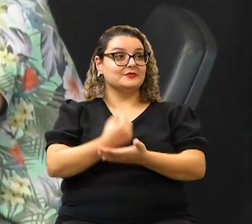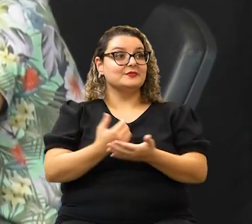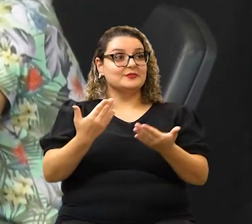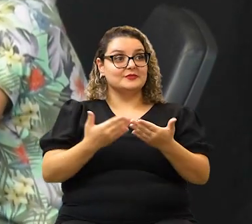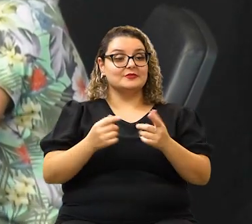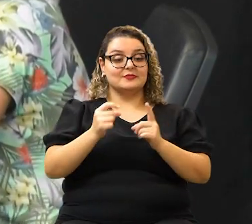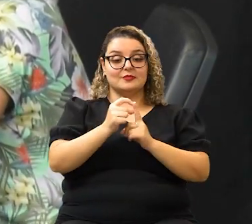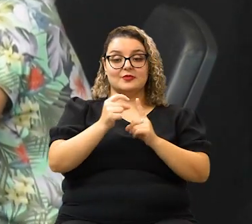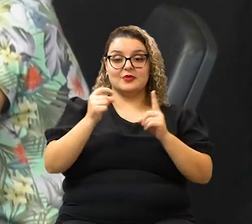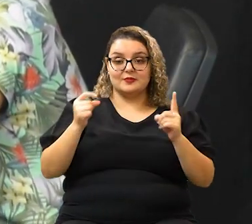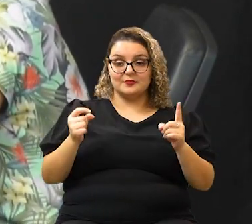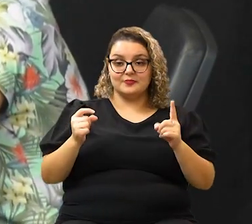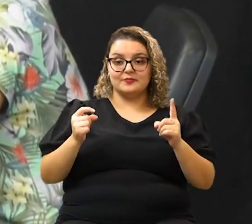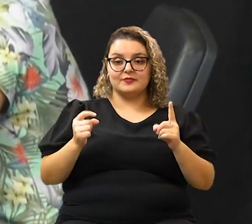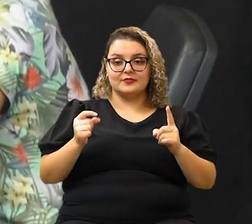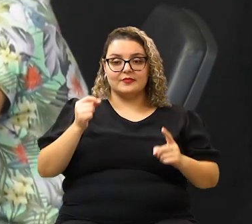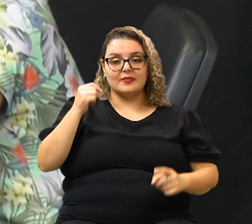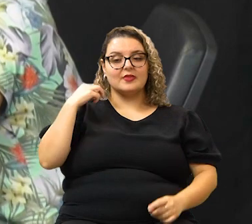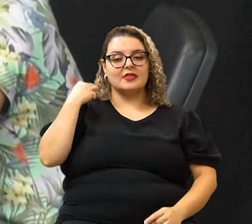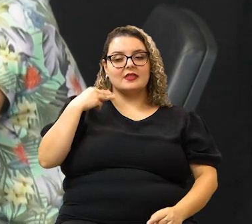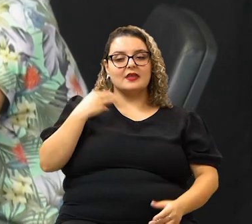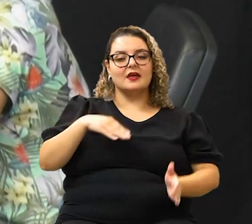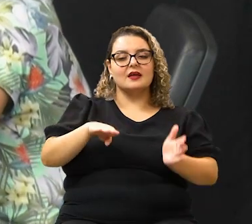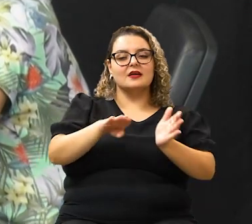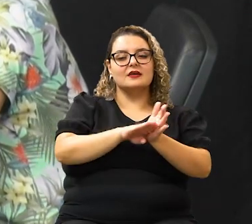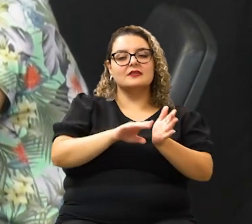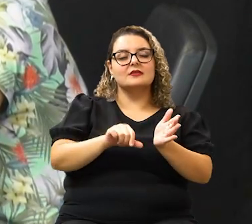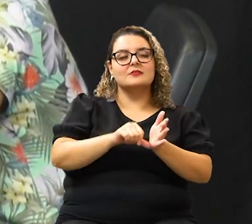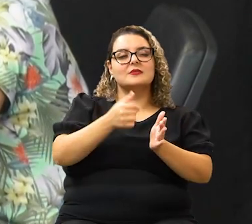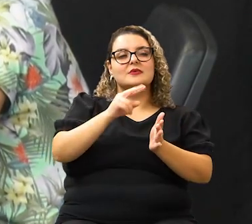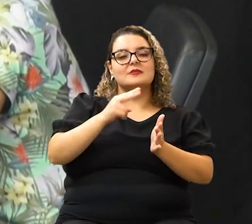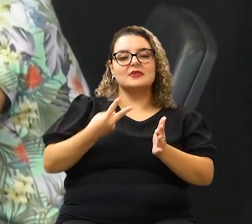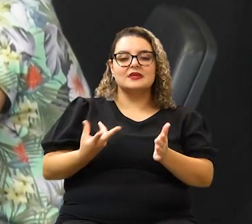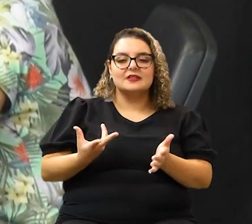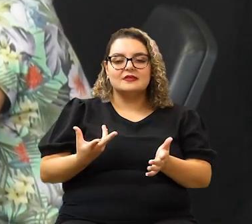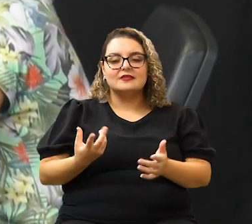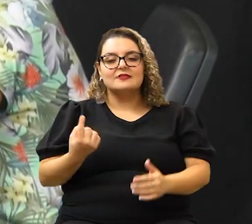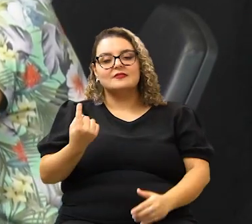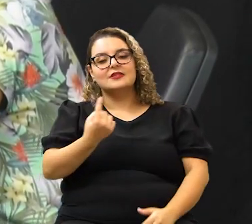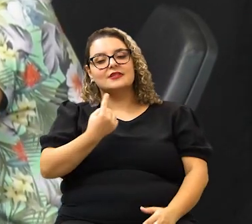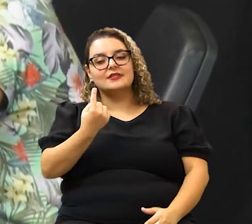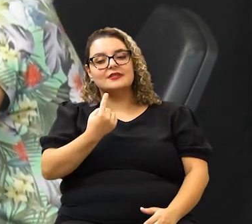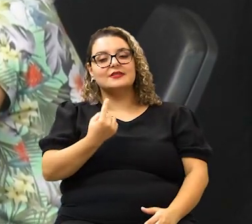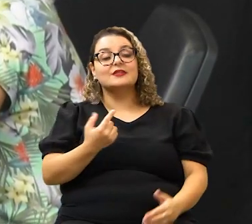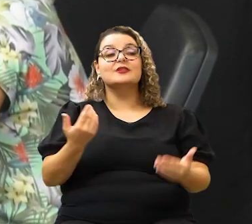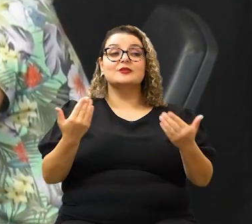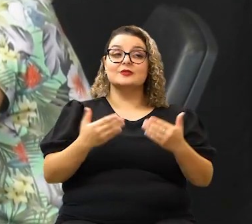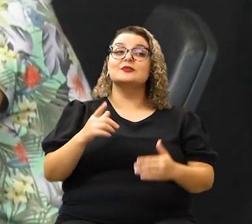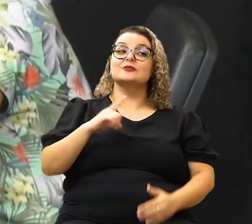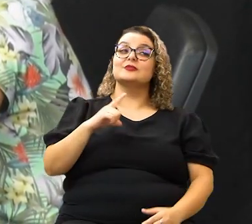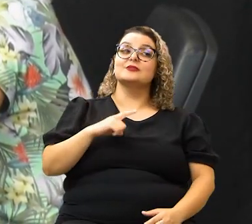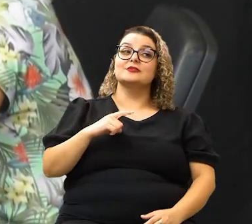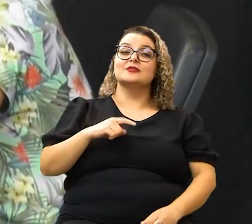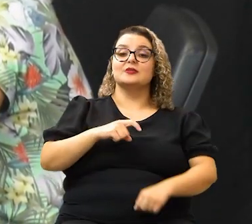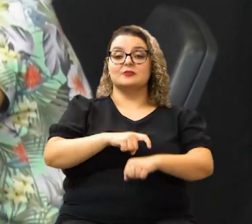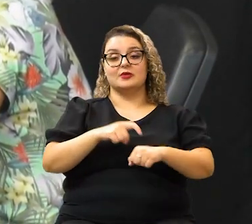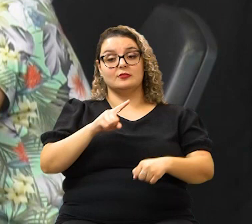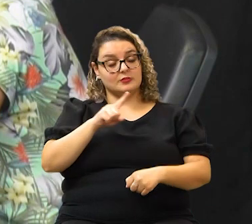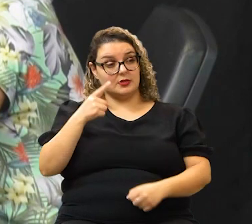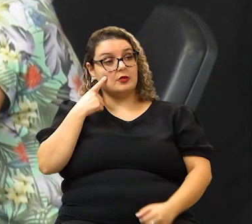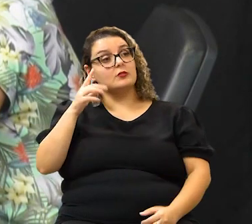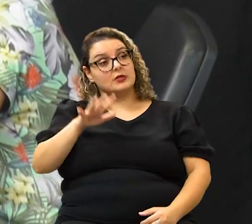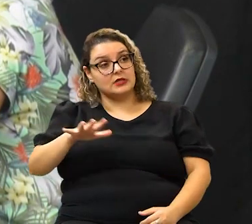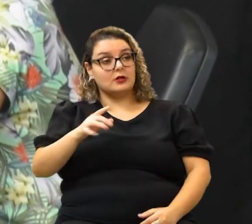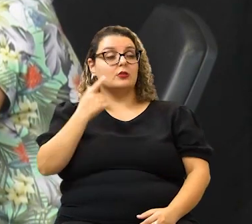e que hoje tem um cenário ainda não ideal, claro, mas bem mais favorável. Olha, eu acho que assim,